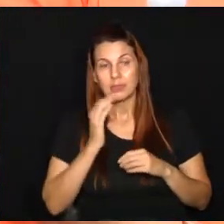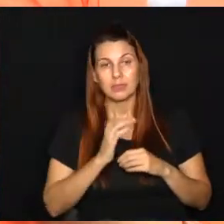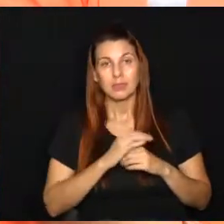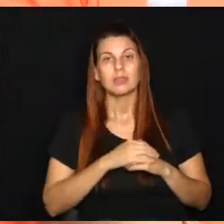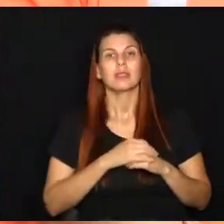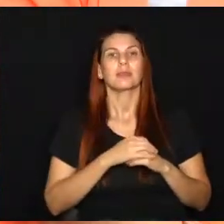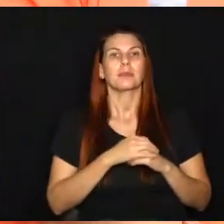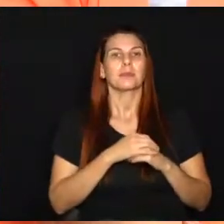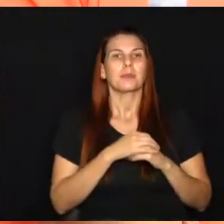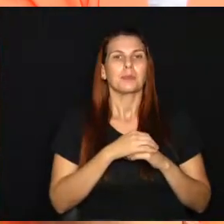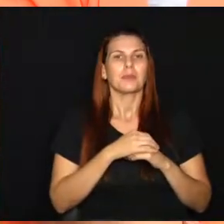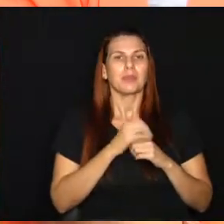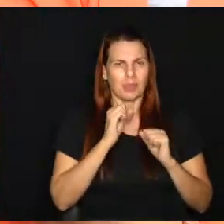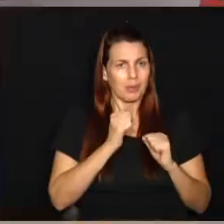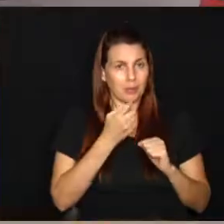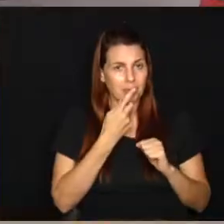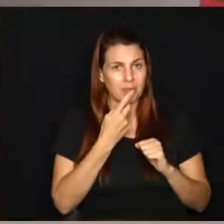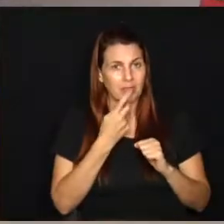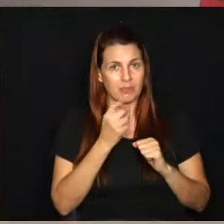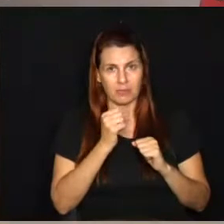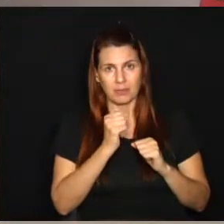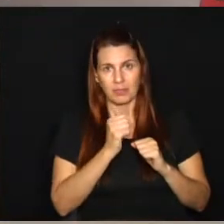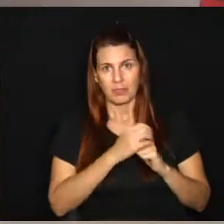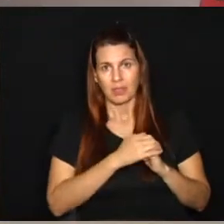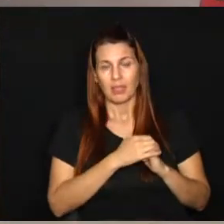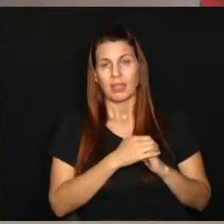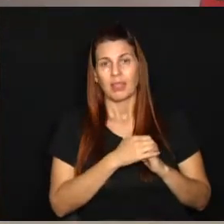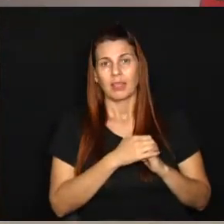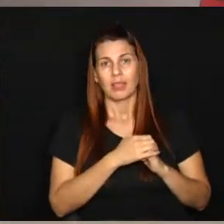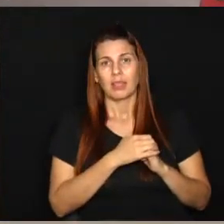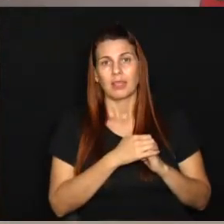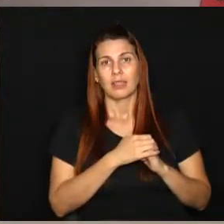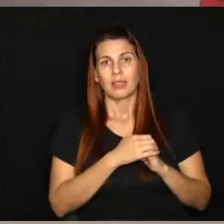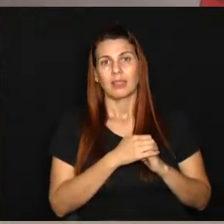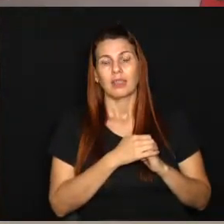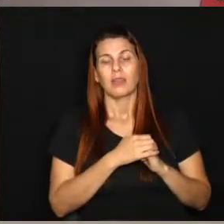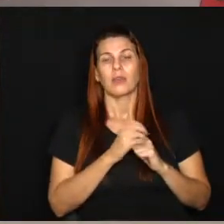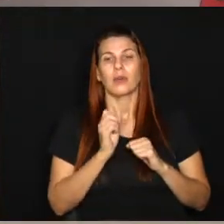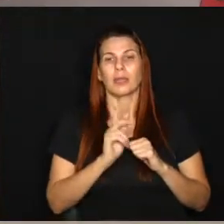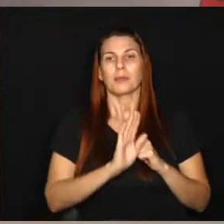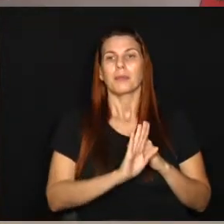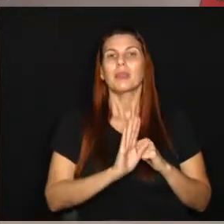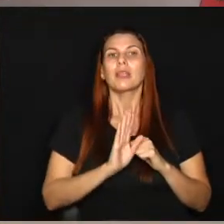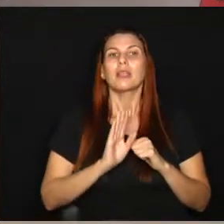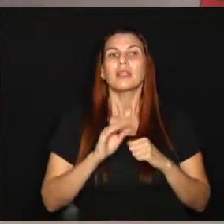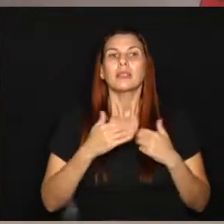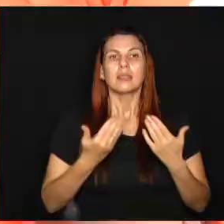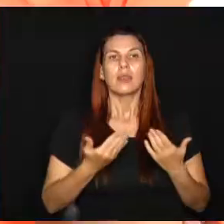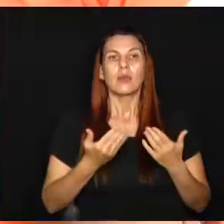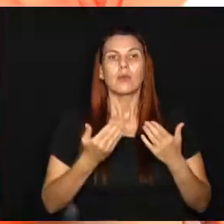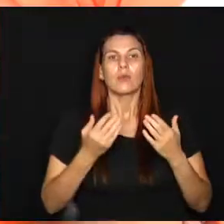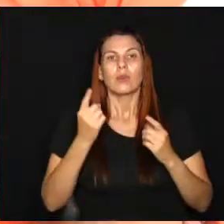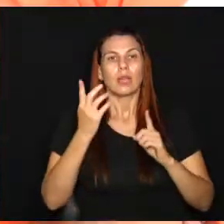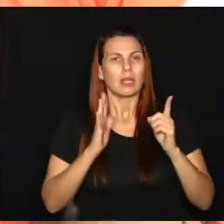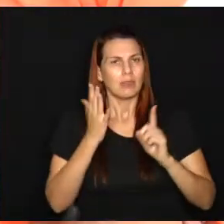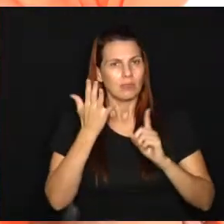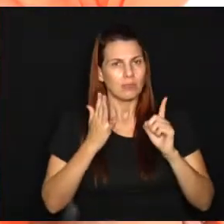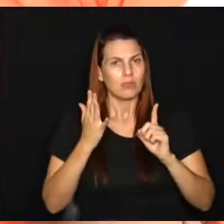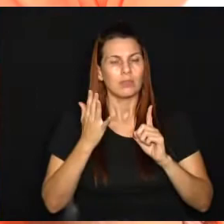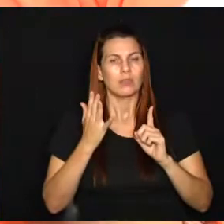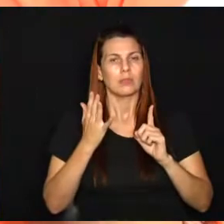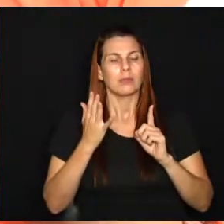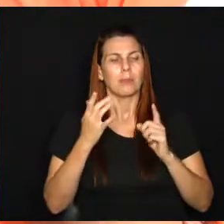tá. Pode falar, então. Não, você quer. Tá. Só finalizando, o Carnaval tem que ser bom para todo